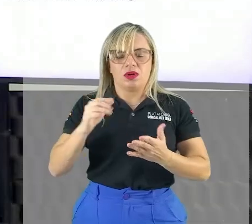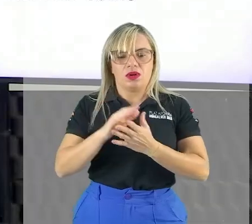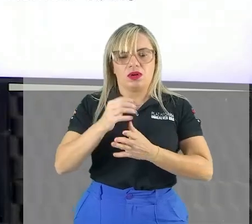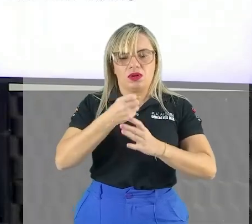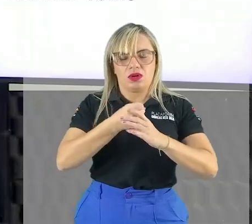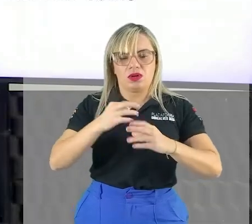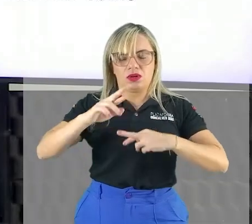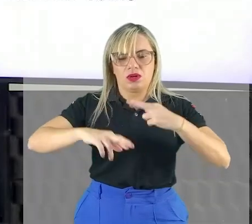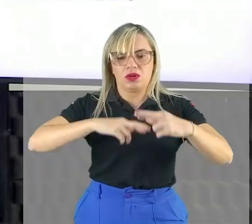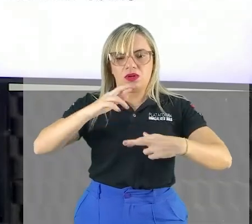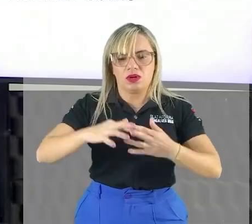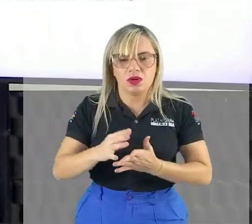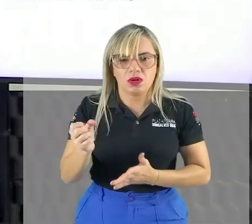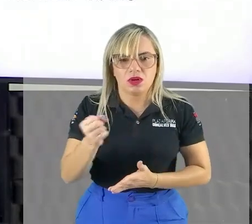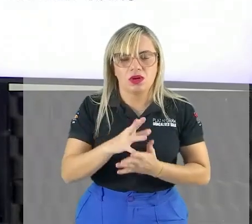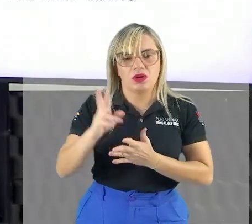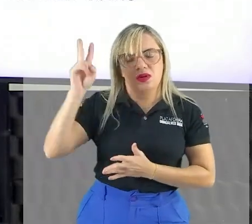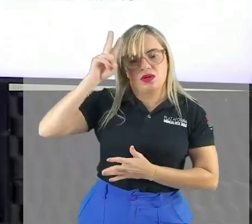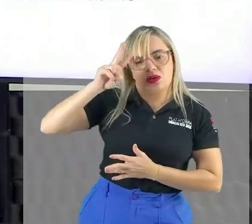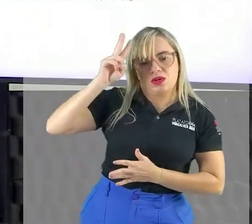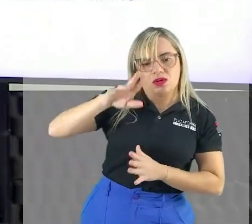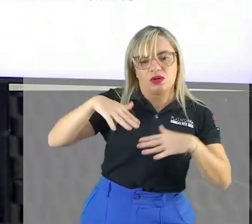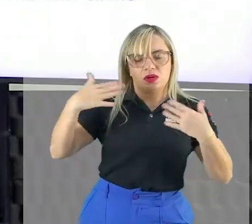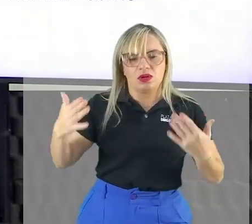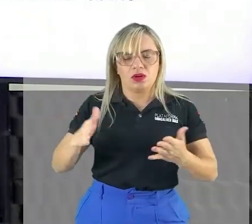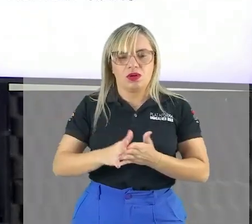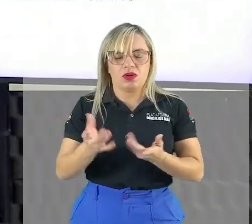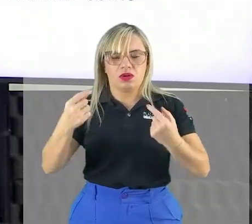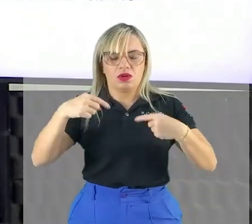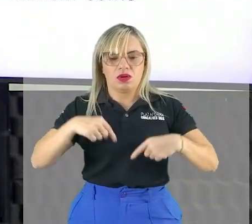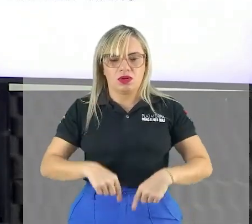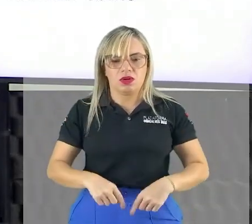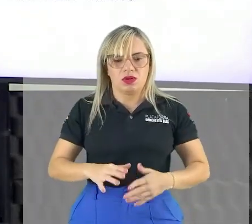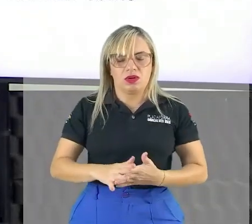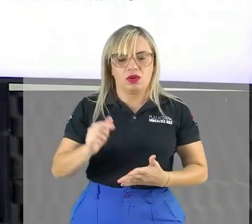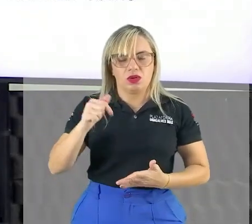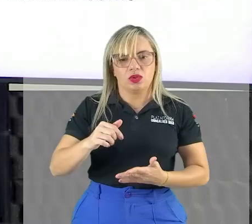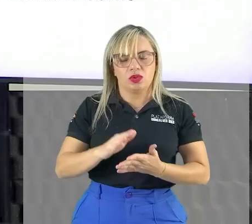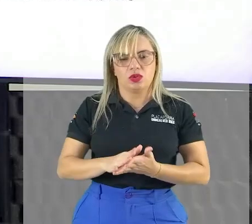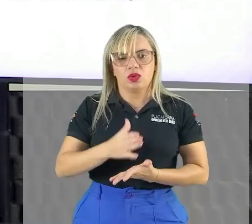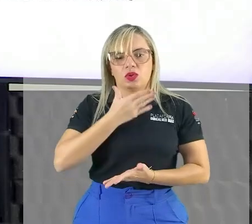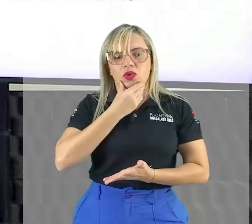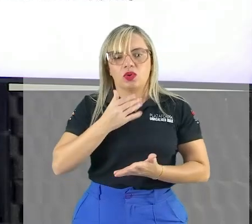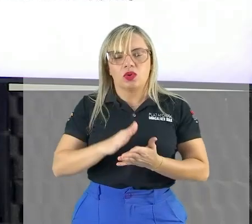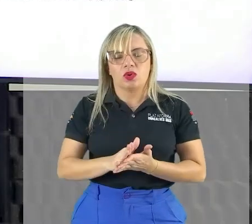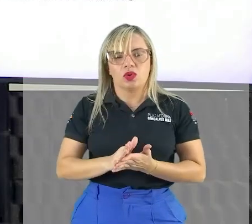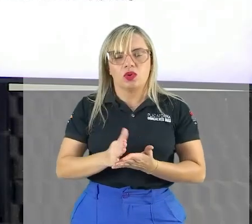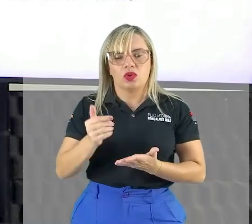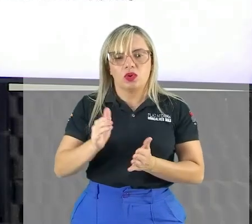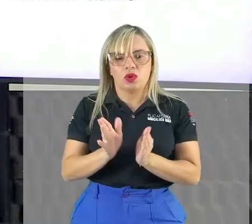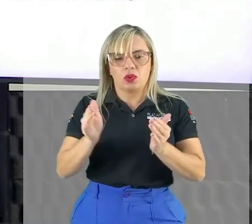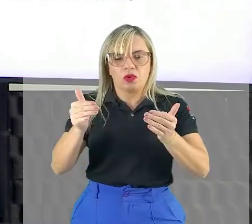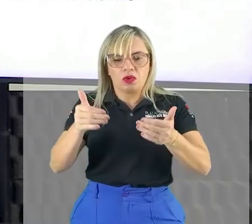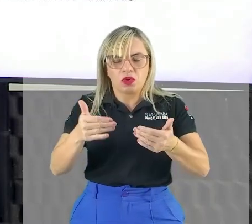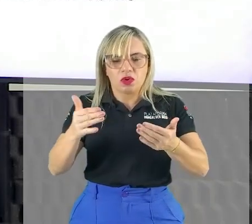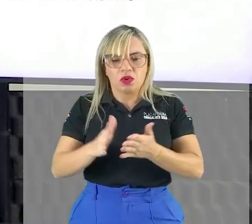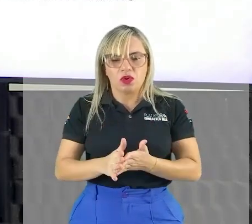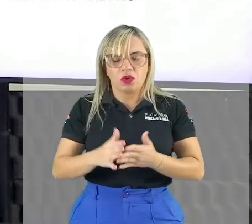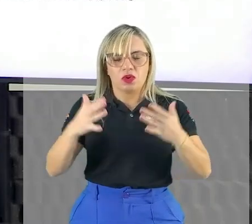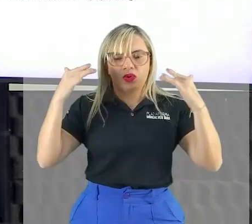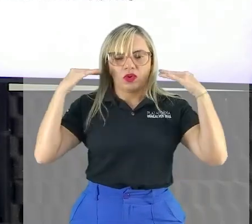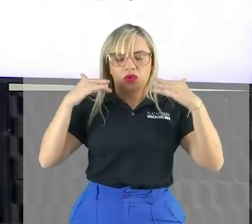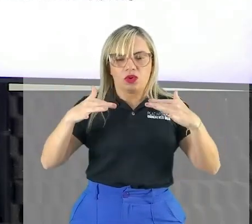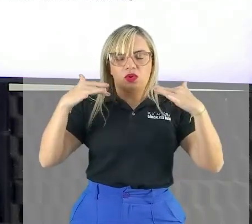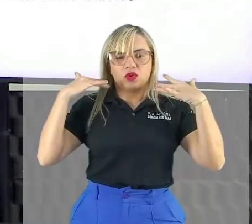Renascimento. Lembrar sobre aquelas características, do antropocentrismo, né, a ideia do naturalismo, de